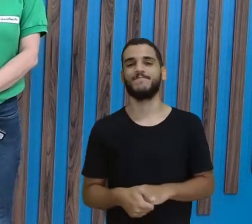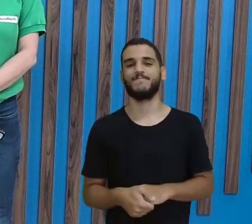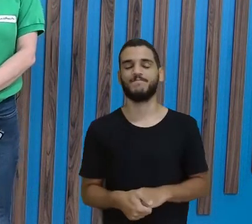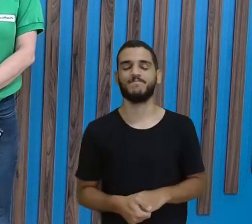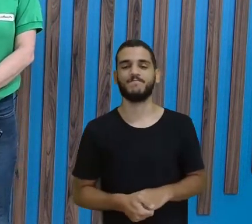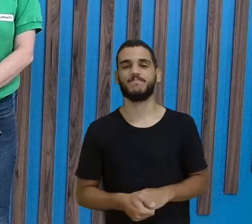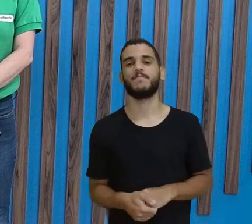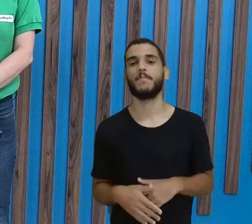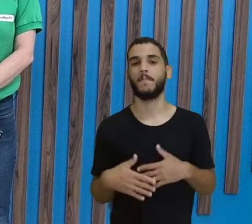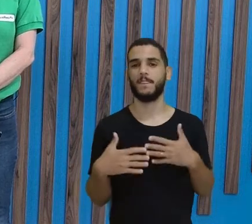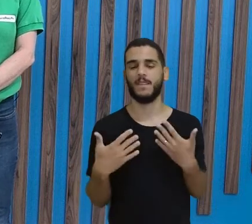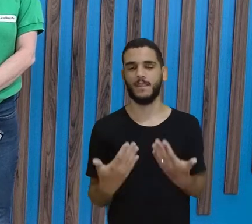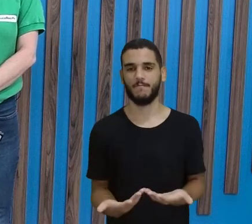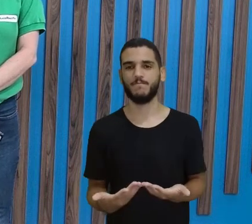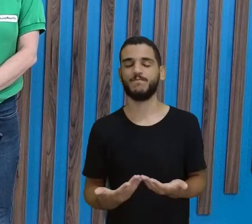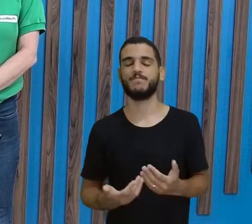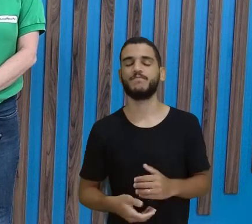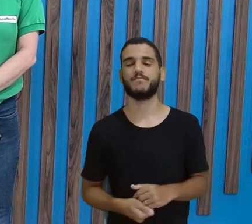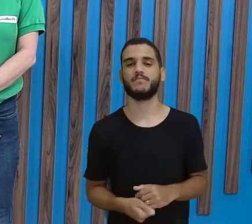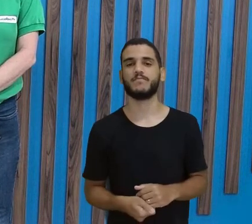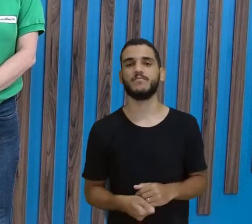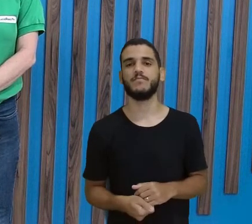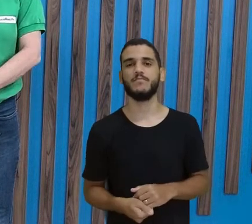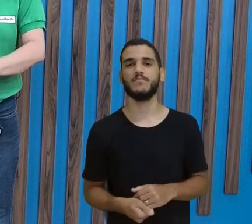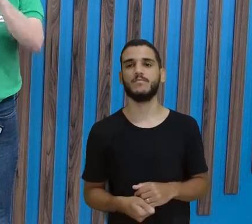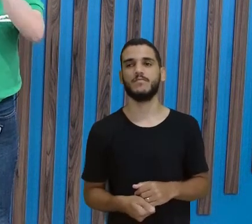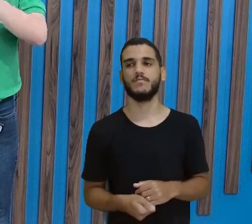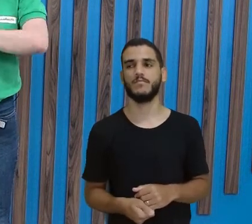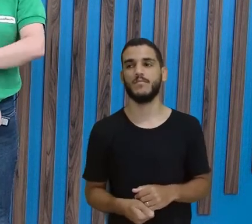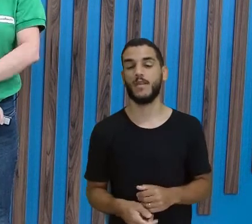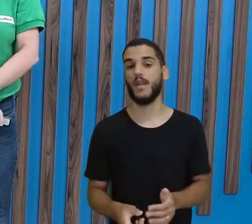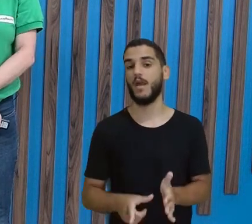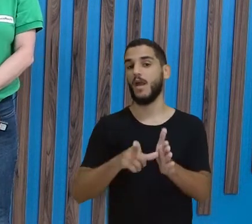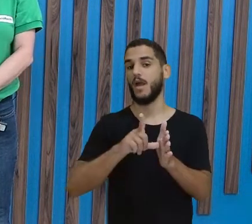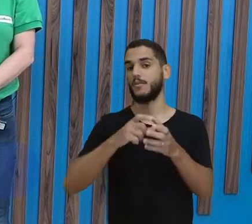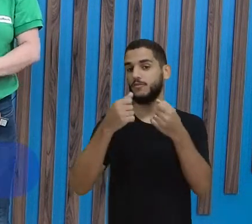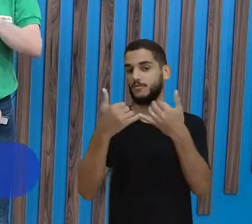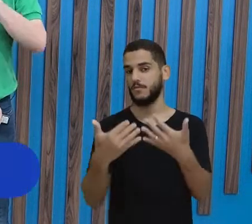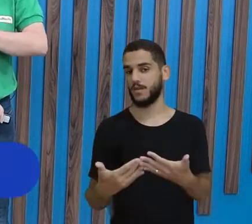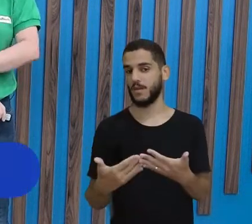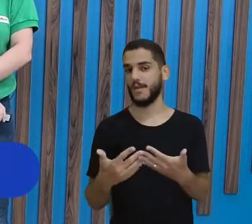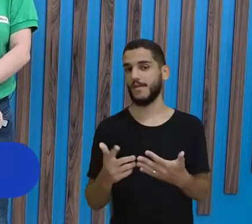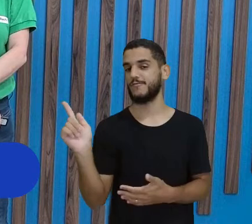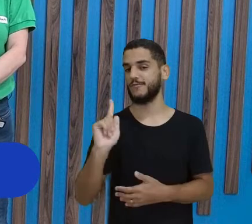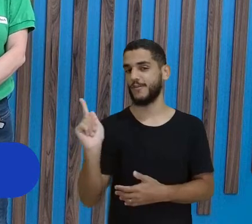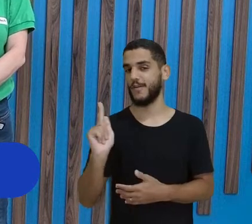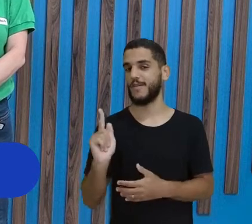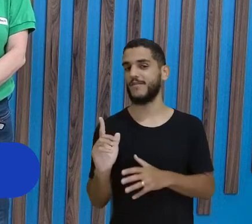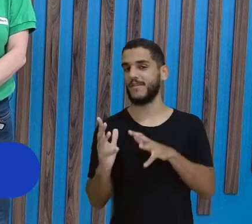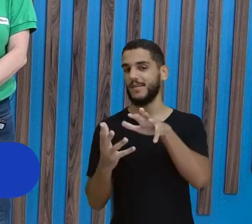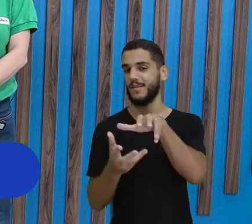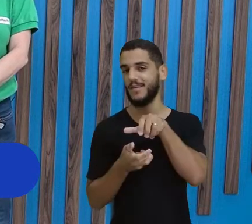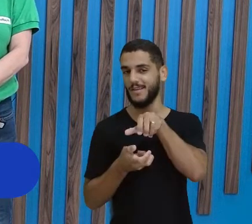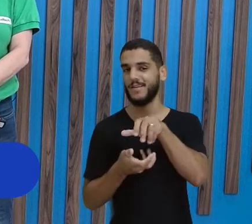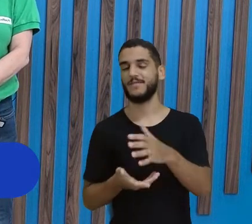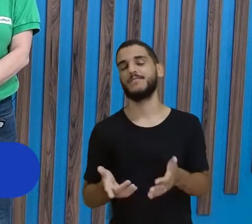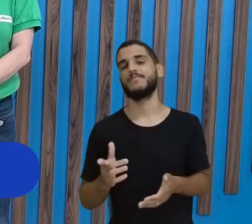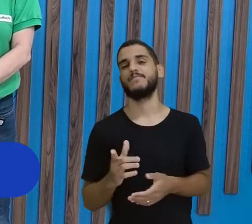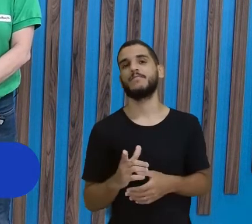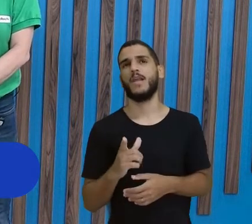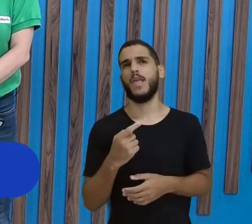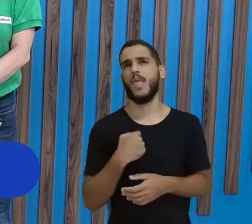tá bom? Então, vamos lá. Eu trouxe aqui para vocês, mas antes da gente falar de geografia, me chamou a atenção, viu, professora Keise, a sua